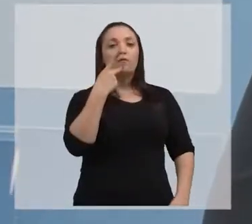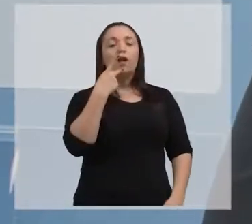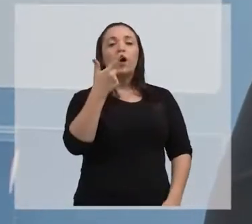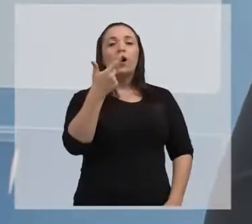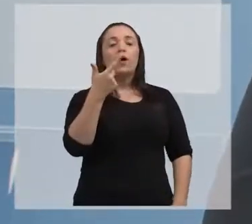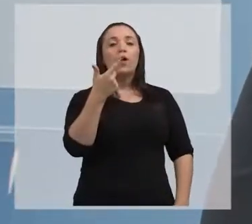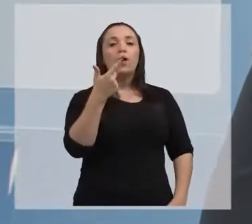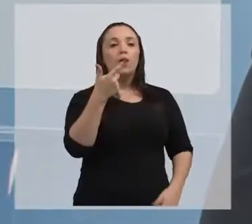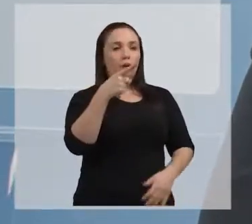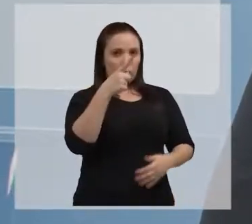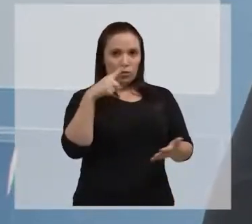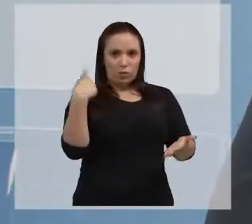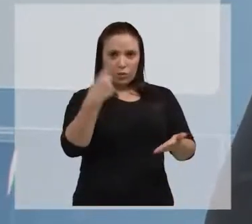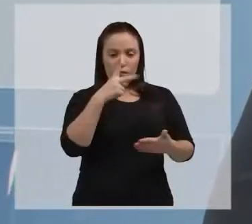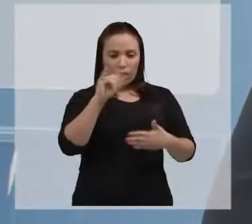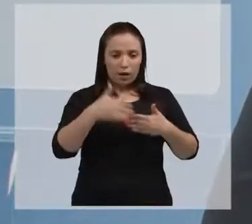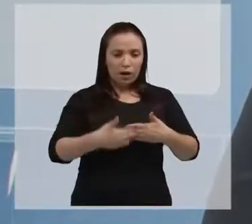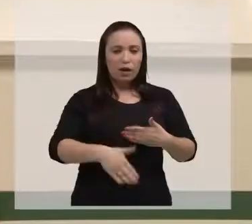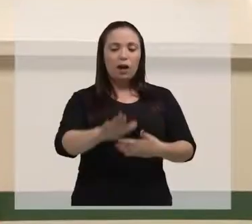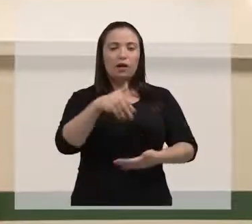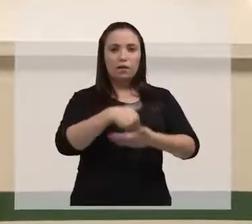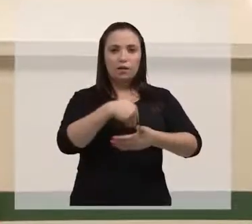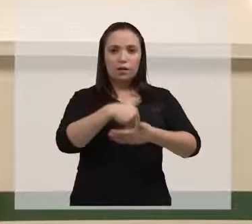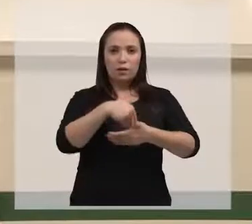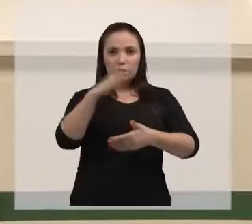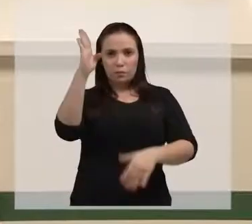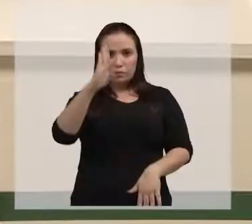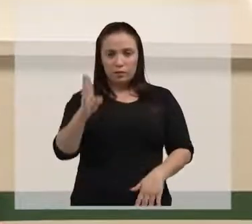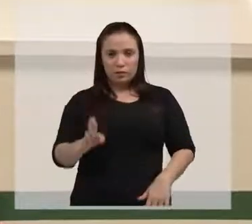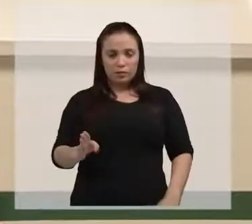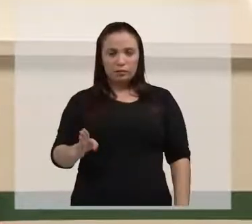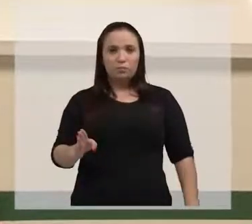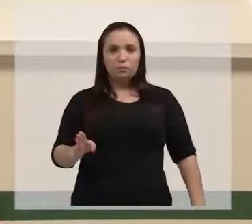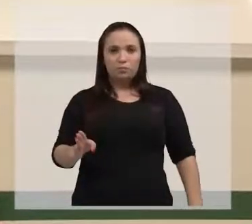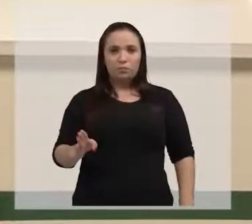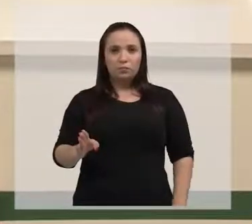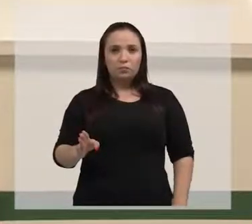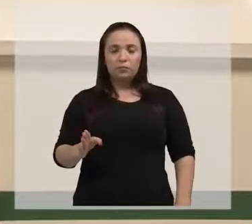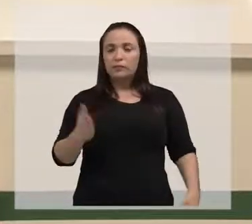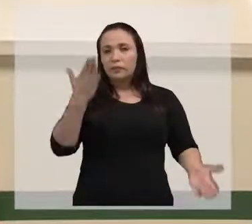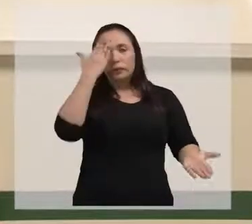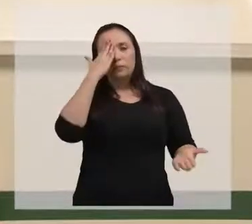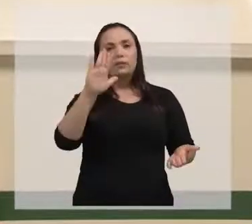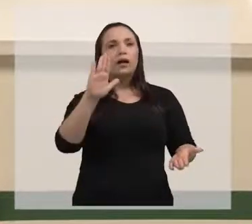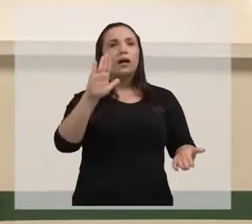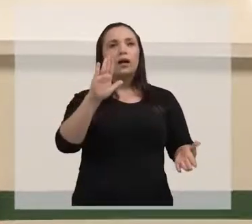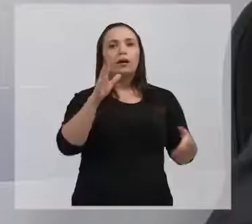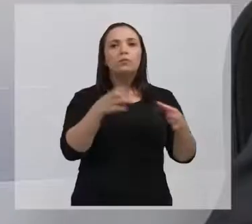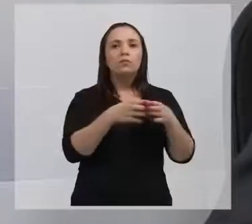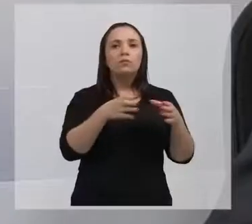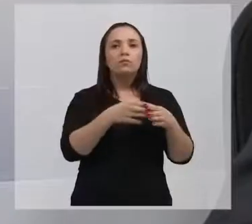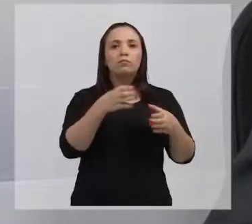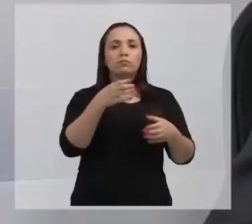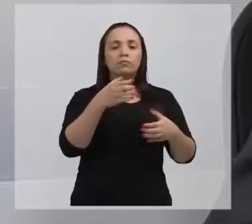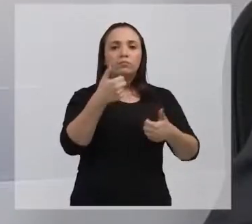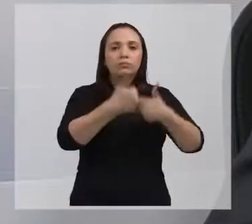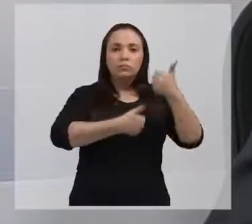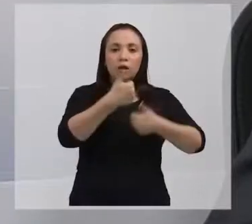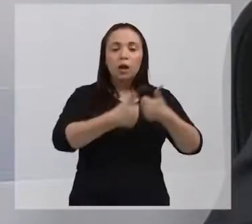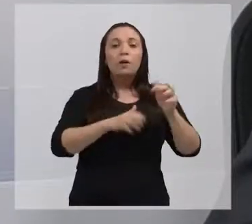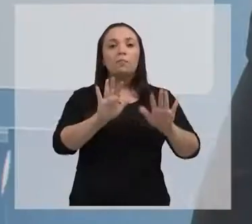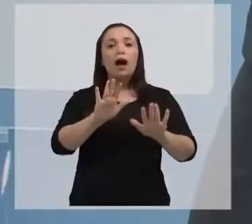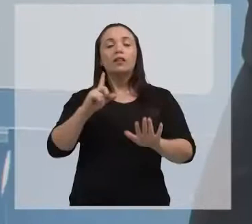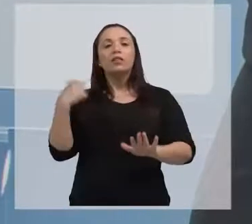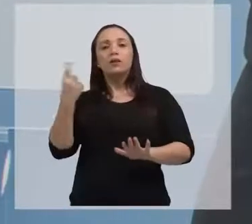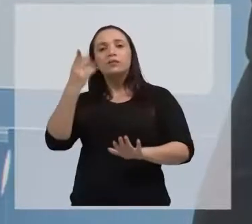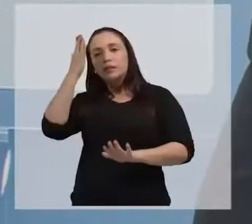11 da seleção brasileira, nós estamos falando de Copa. Mas você sabe que são os 11 do Supremo Tribunal Federal. Mas isso é um lado positivo. Eu acho negativo. Você sabe por